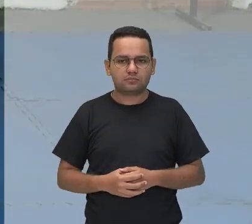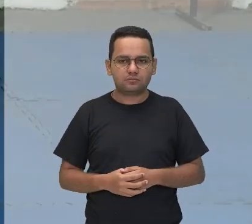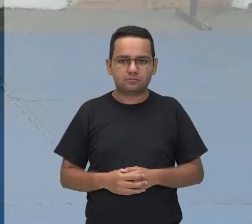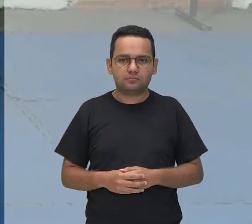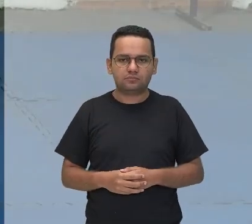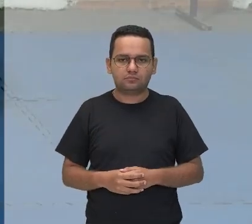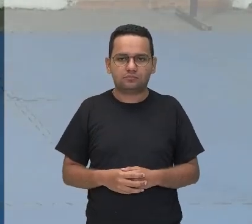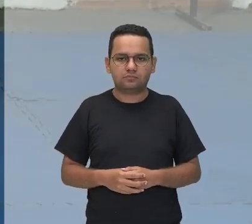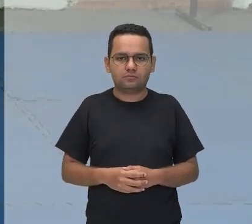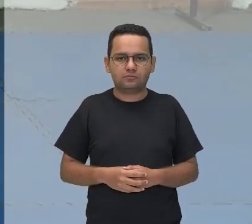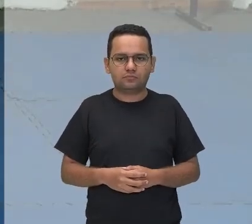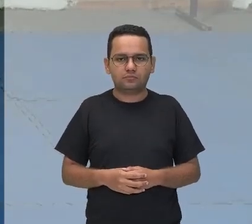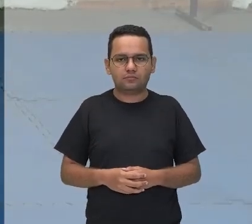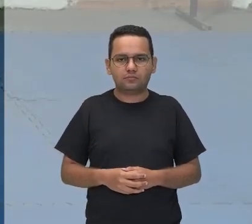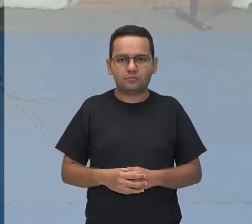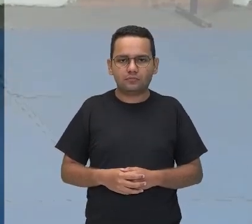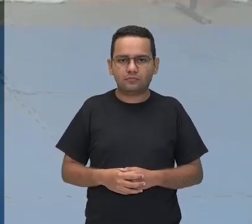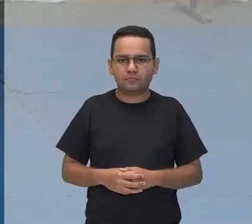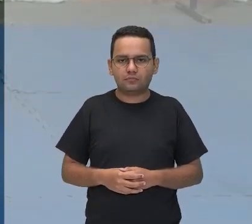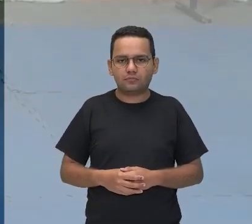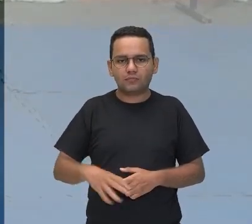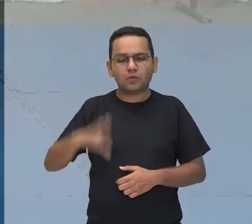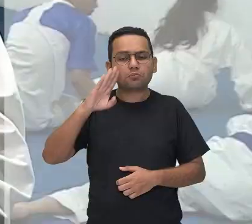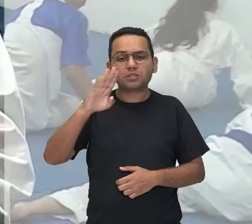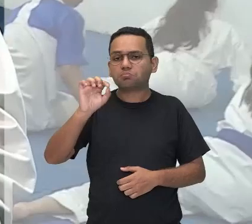principal deles é a questão da